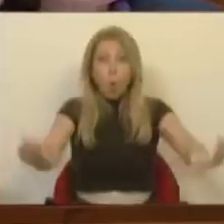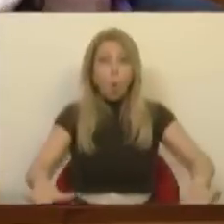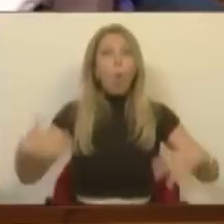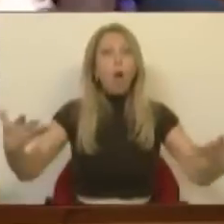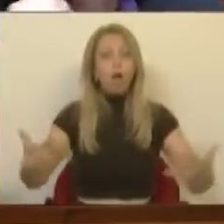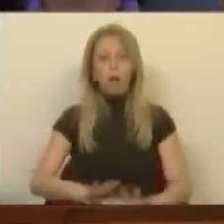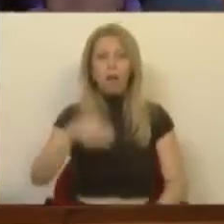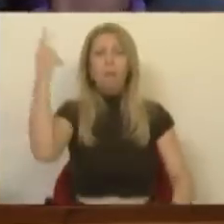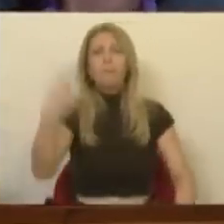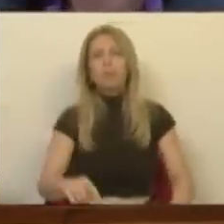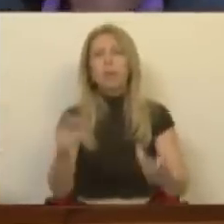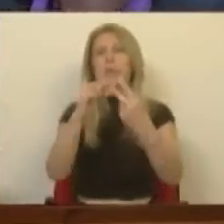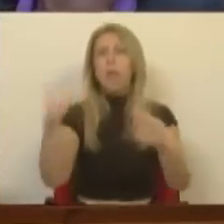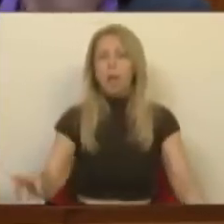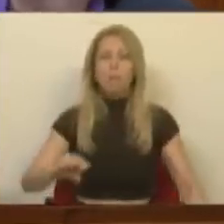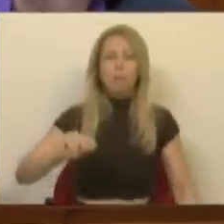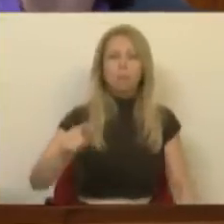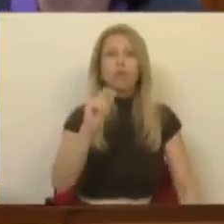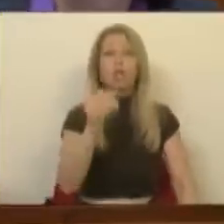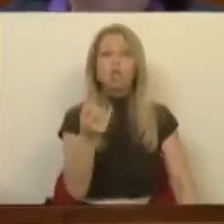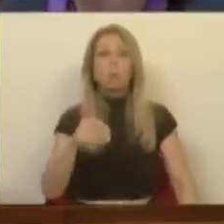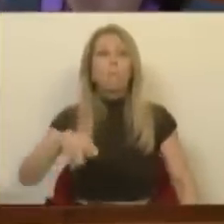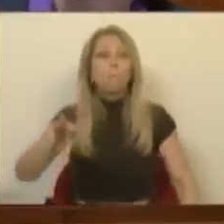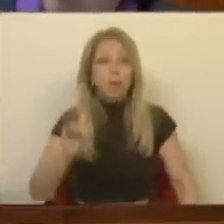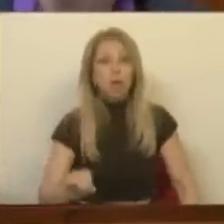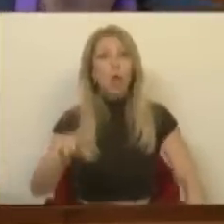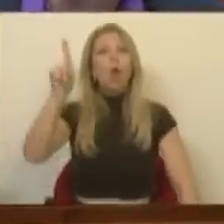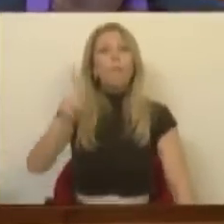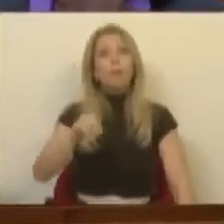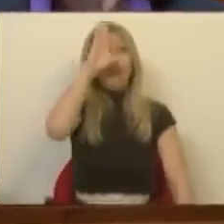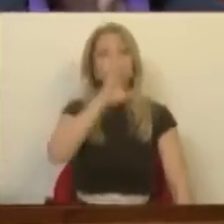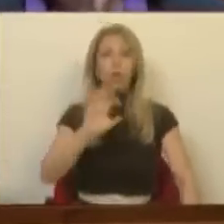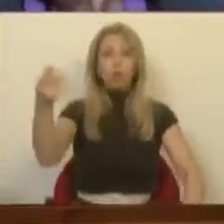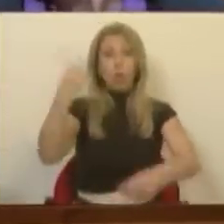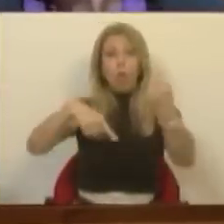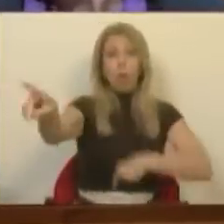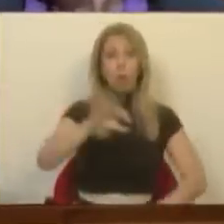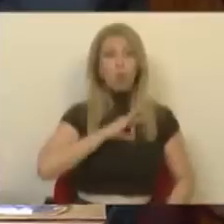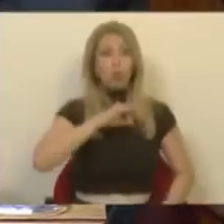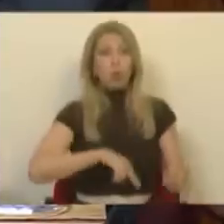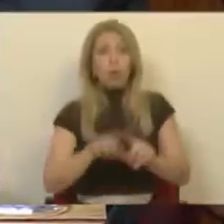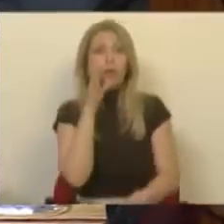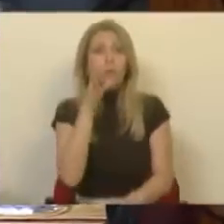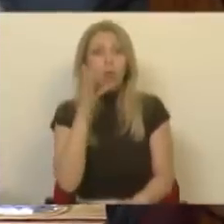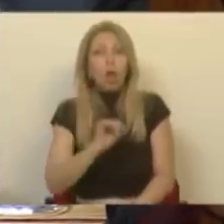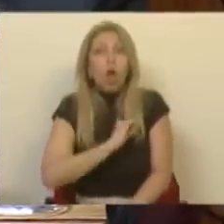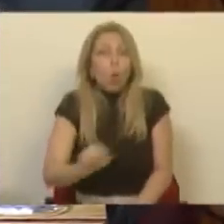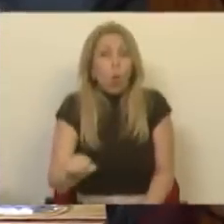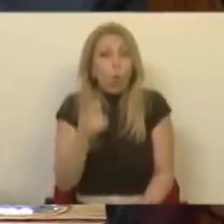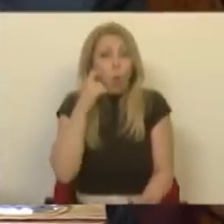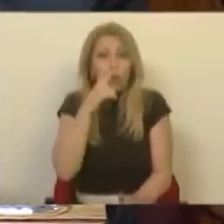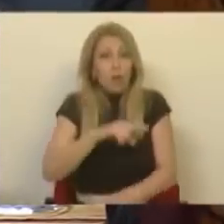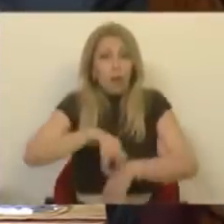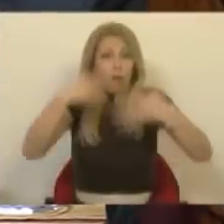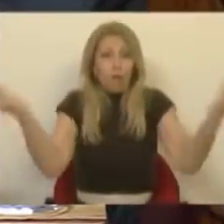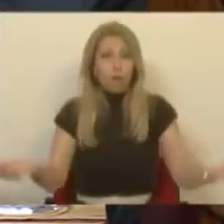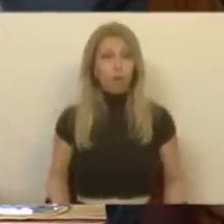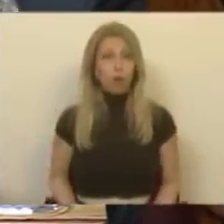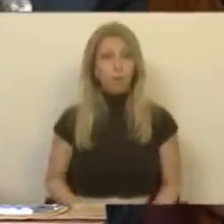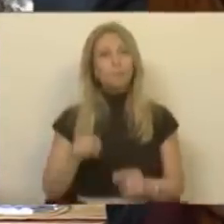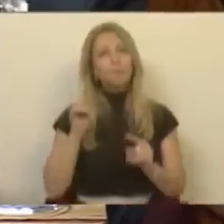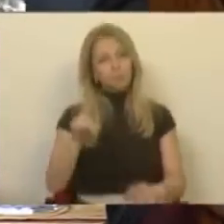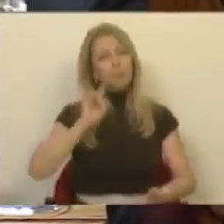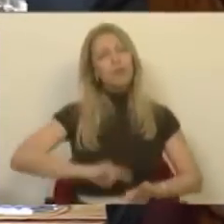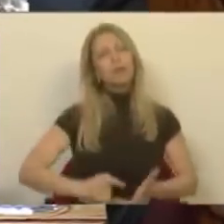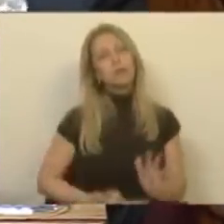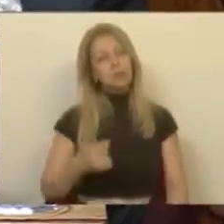seja o grande da Câmara de espinho seja o primeiro nisto ou seja o senhor Deputado é contra quem for isso é que eu acho que é absolutamente essencial